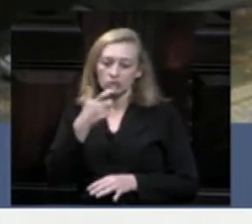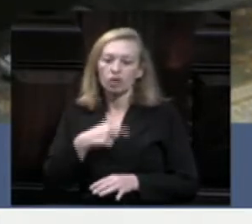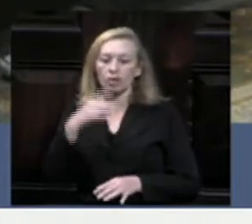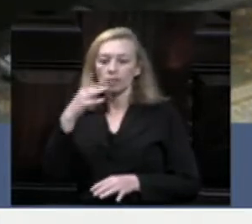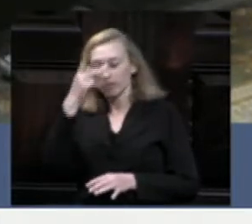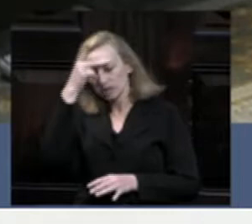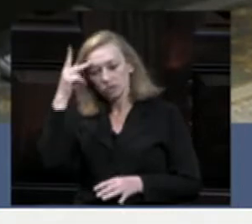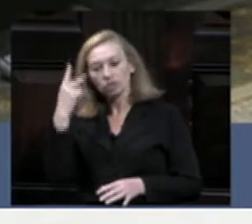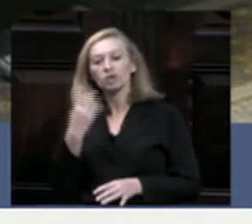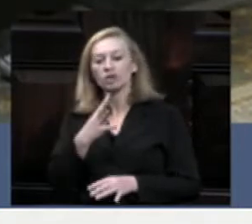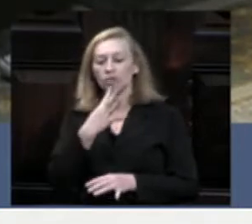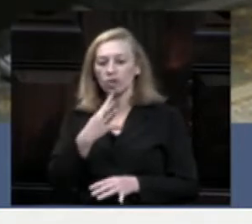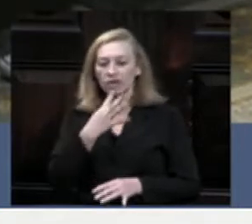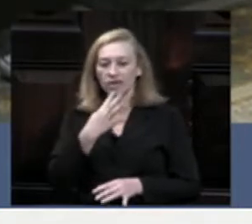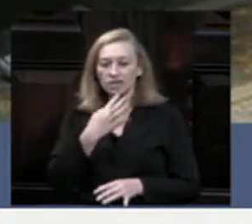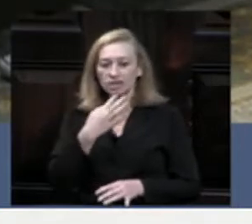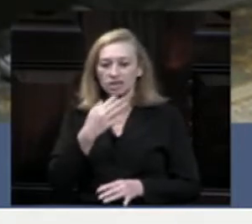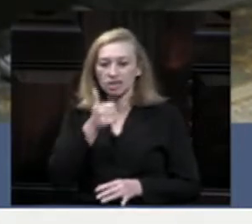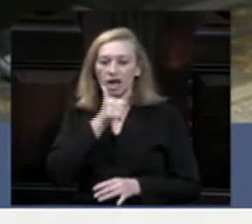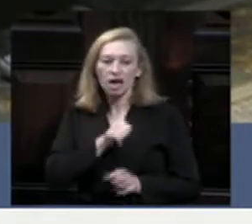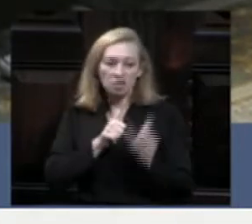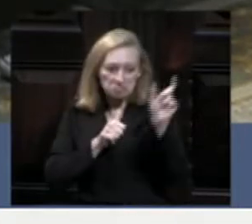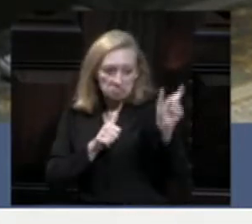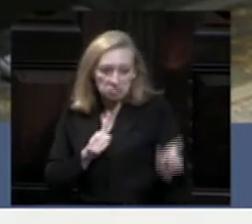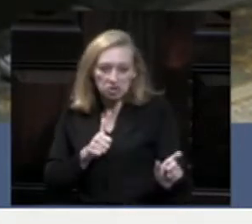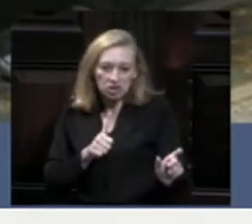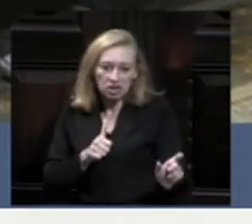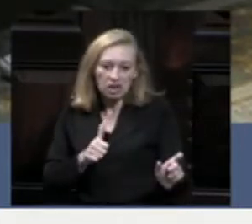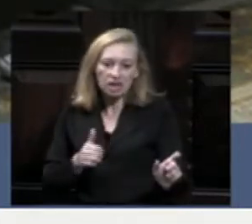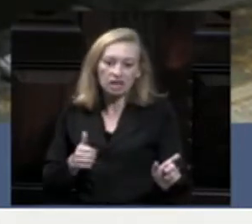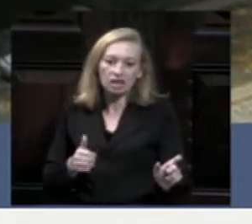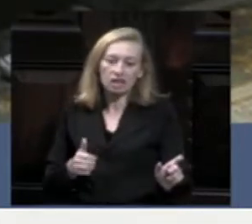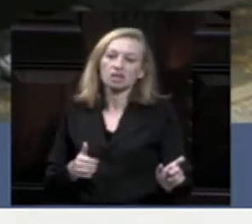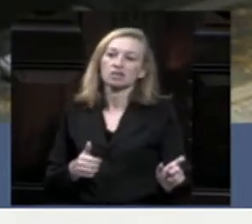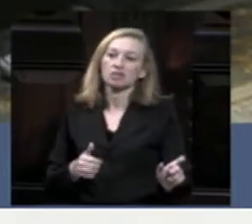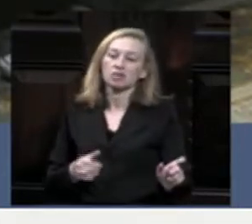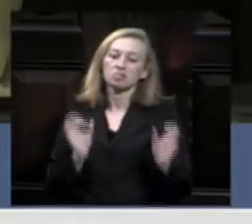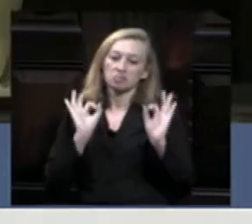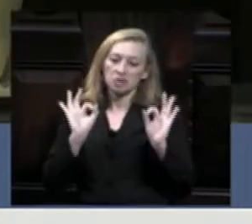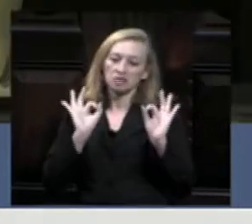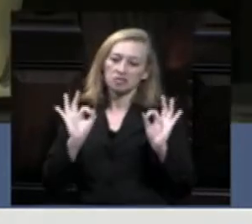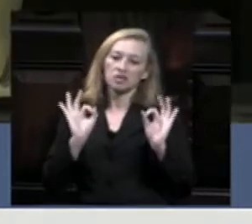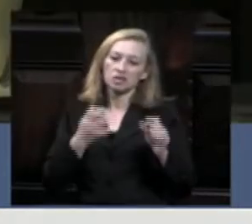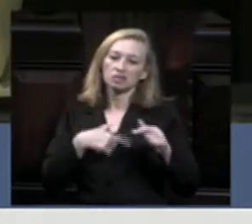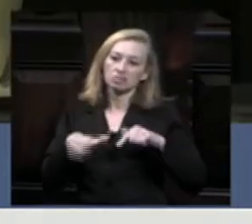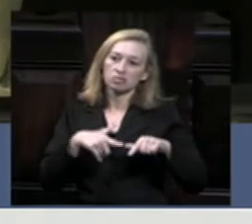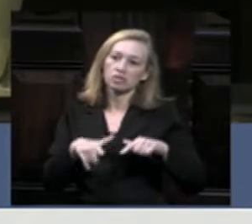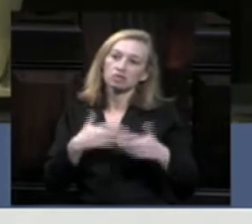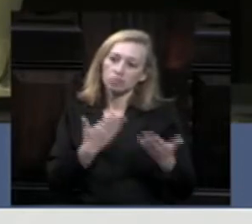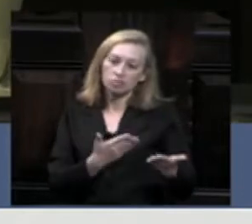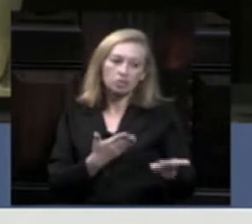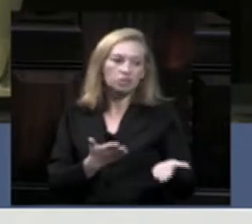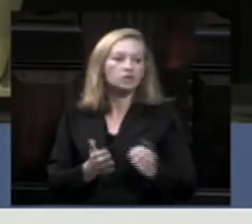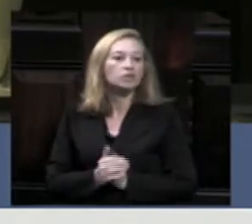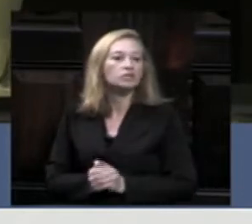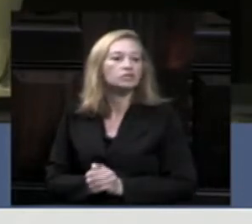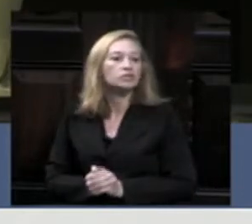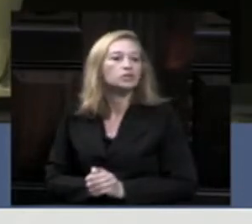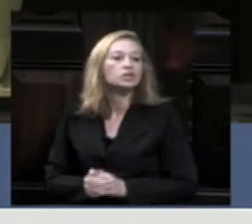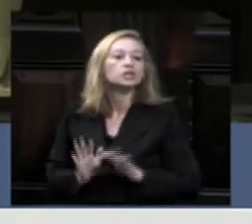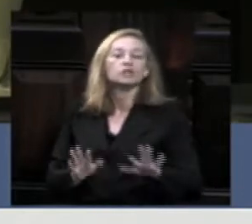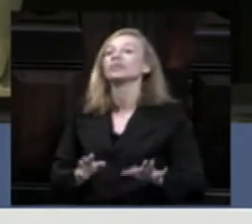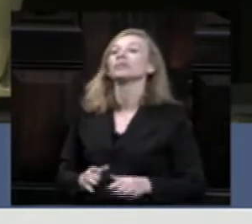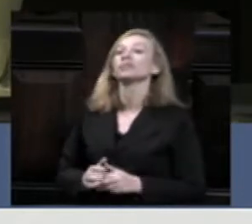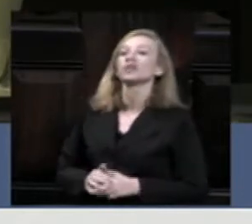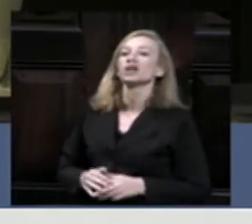conhece, preza e atesta a integridade dessa brilhante educadora. Brevemente, senhor presidente, é exatamente